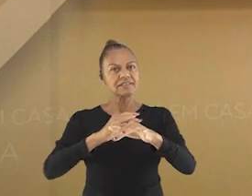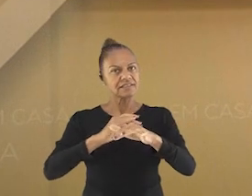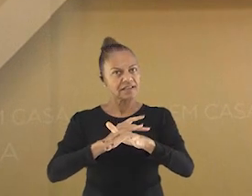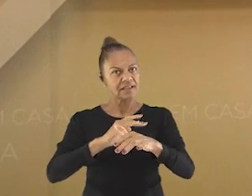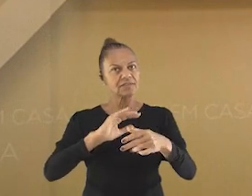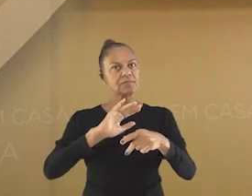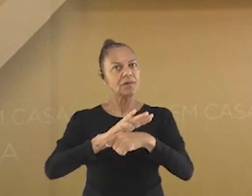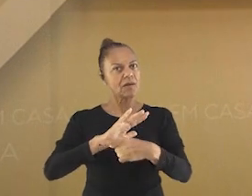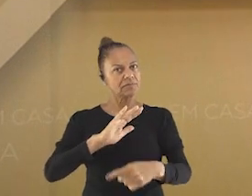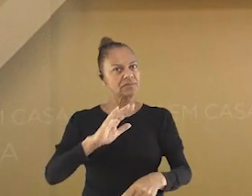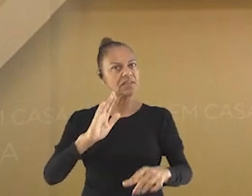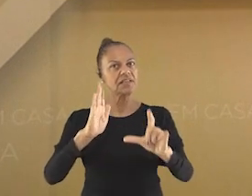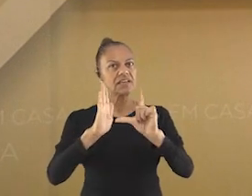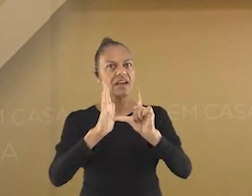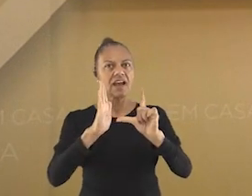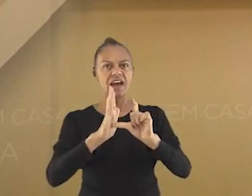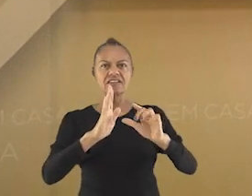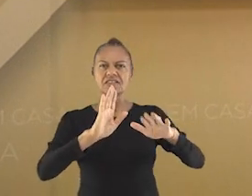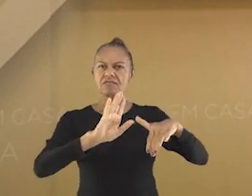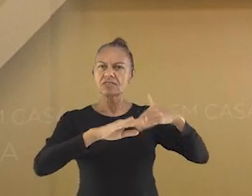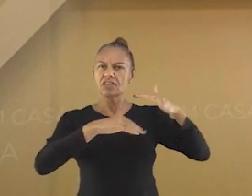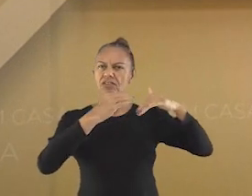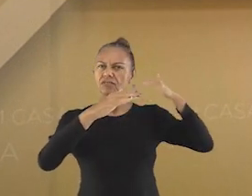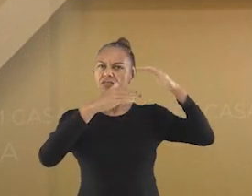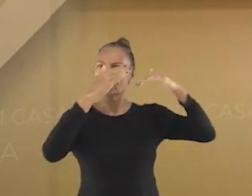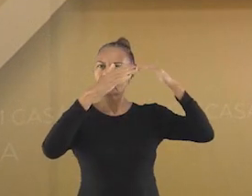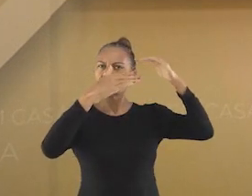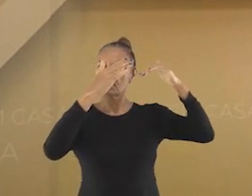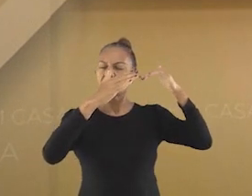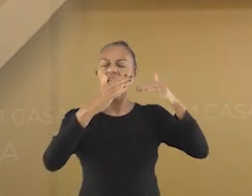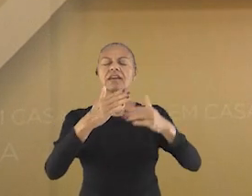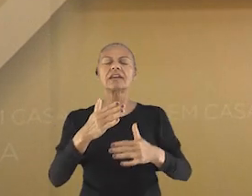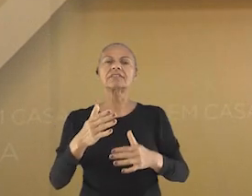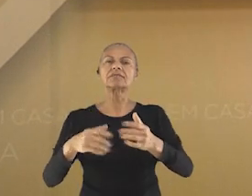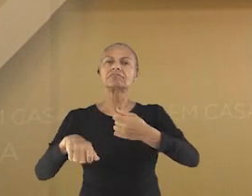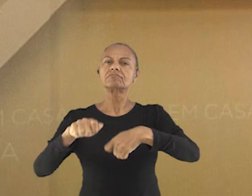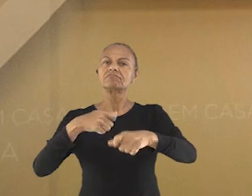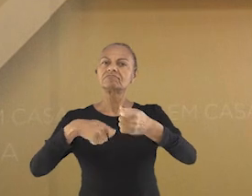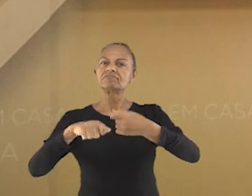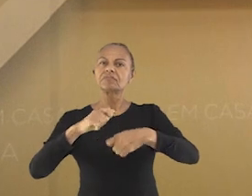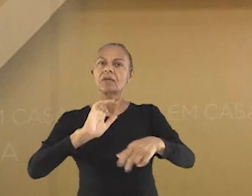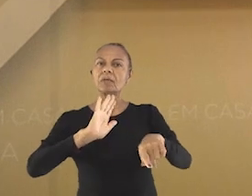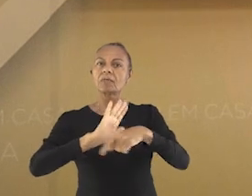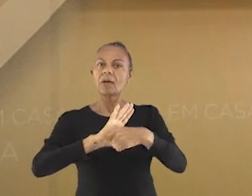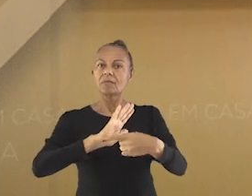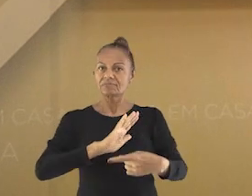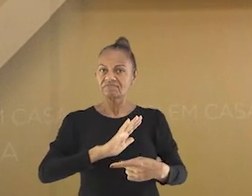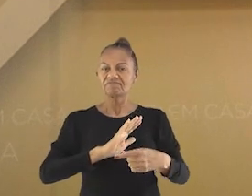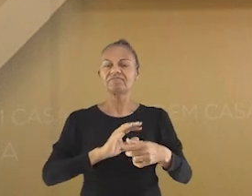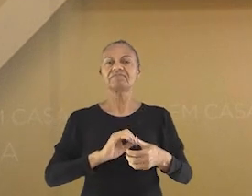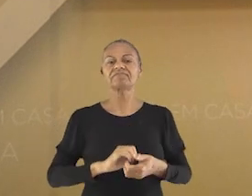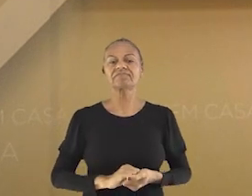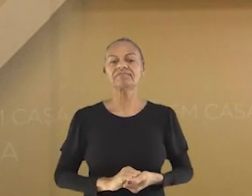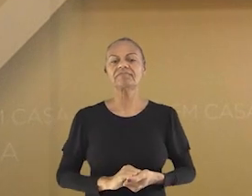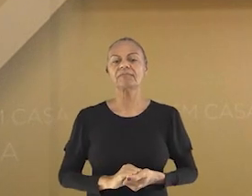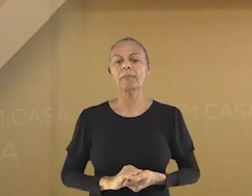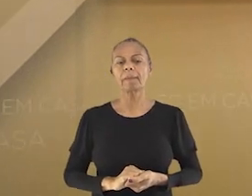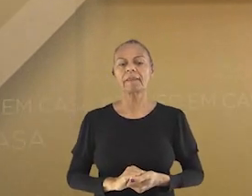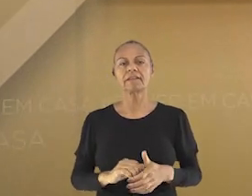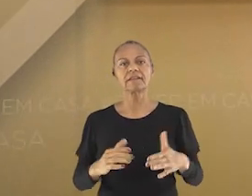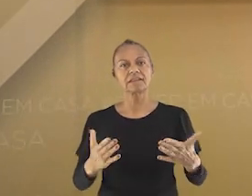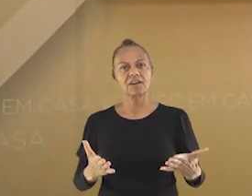de Linhares, expandindo assim seu crescimento e também o desenvolvimento econômico do